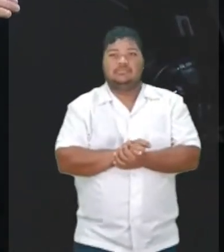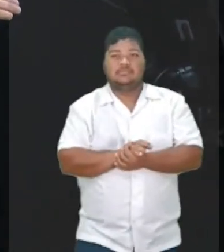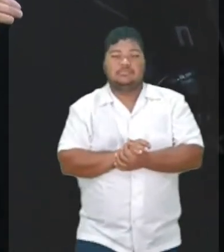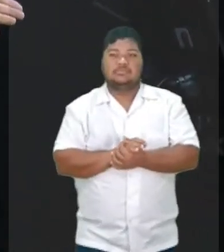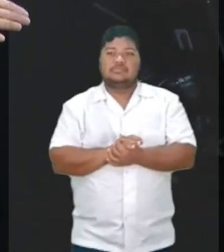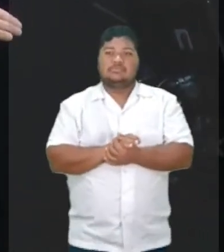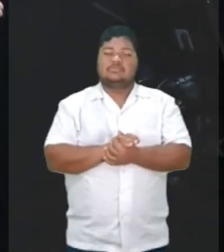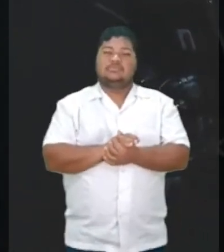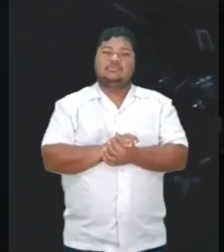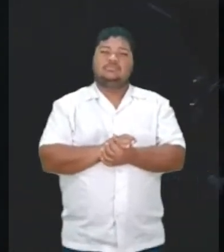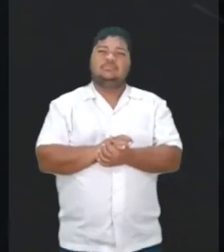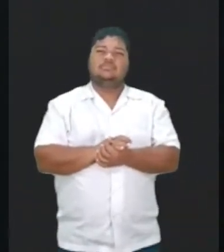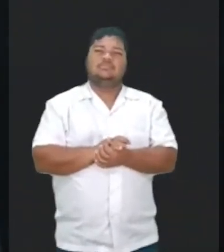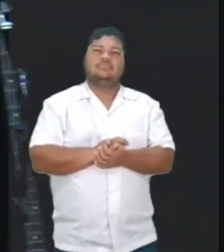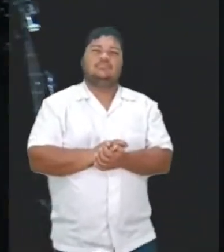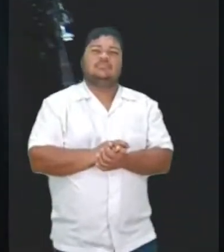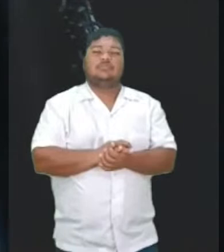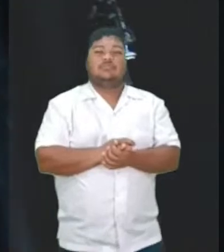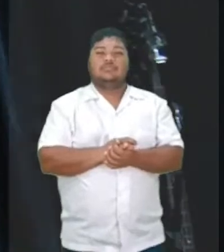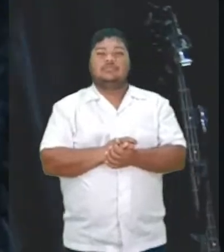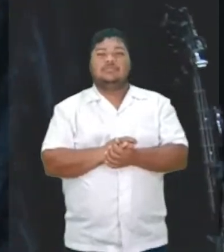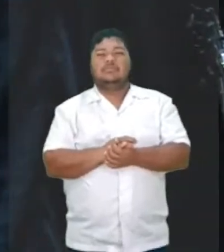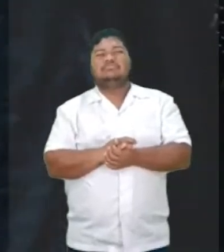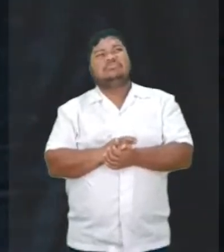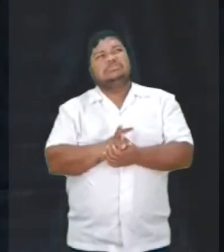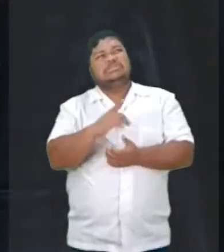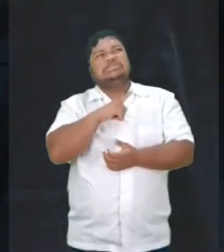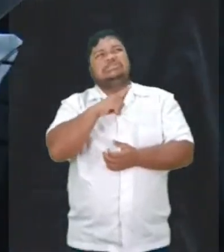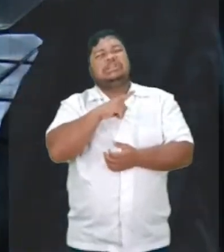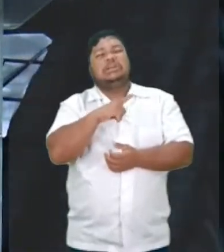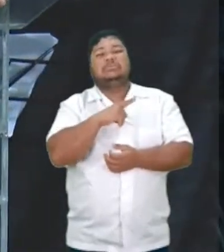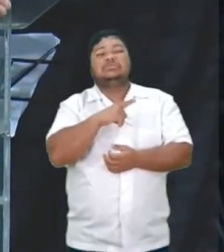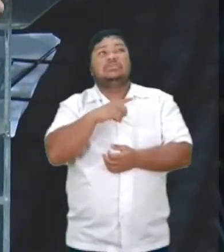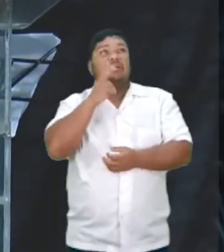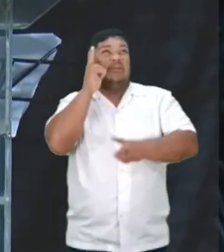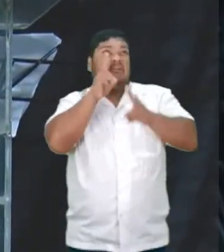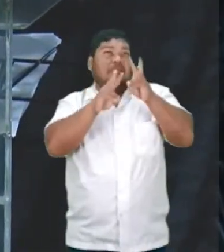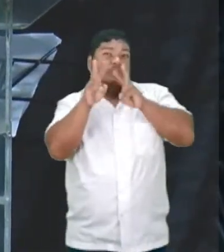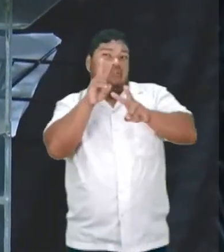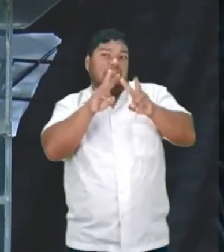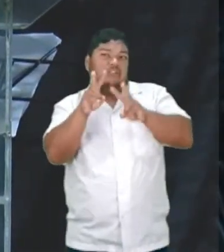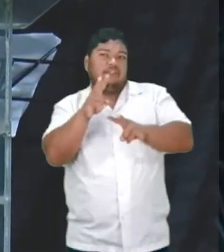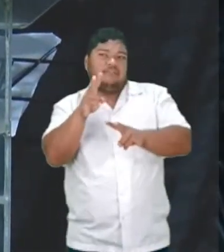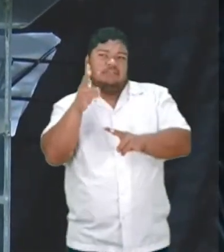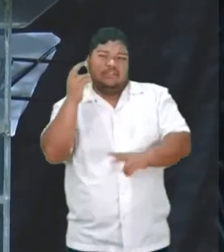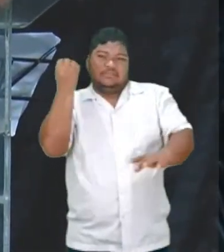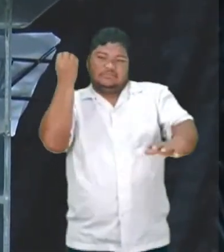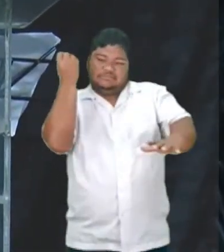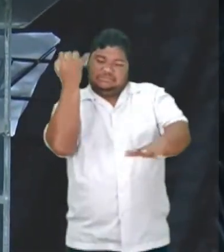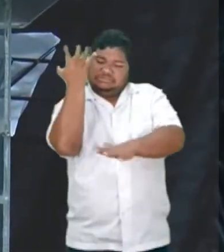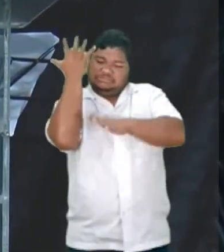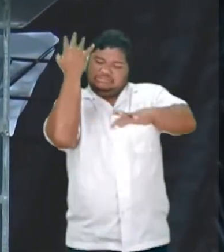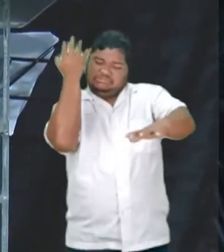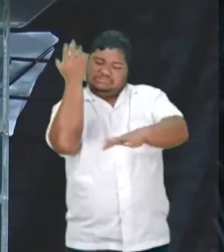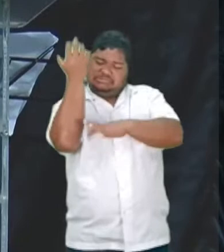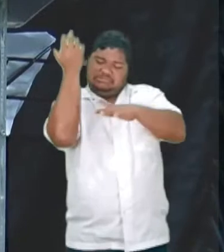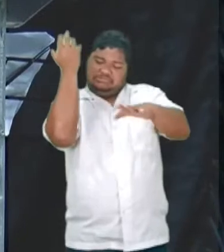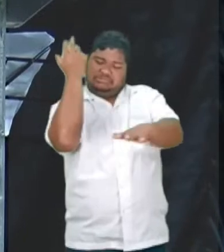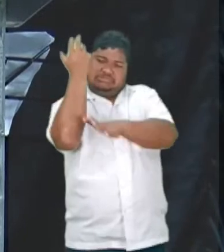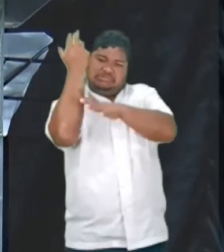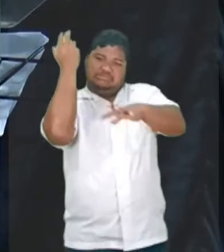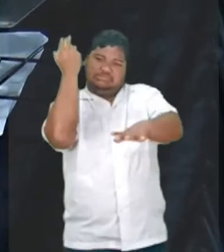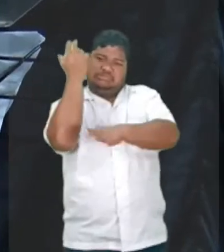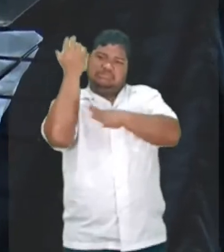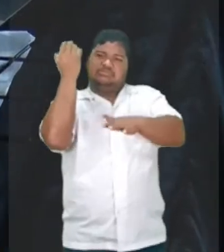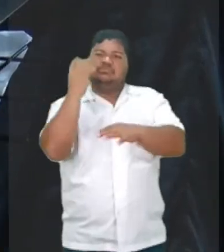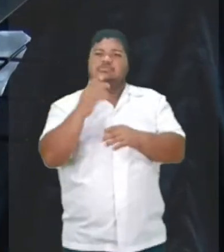Américas, o mau hábito que nós temos de olhar a respeito das ilhas no Velho Testamento e achar que é sobre as